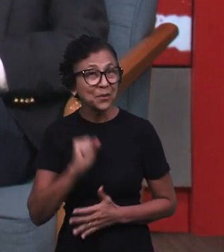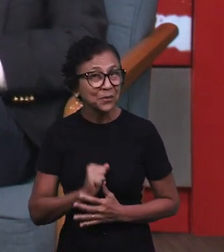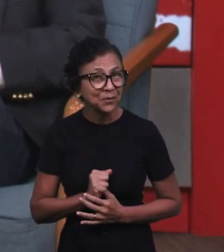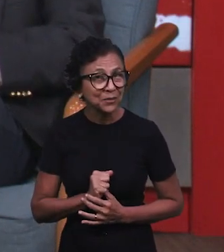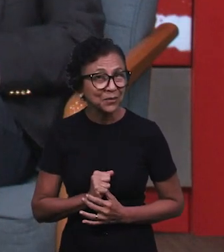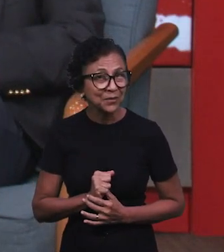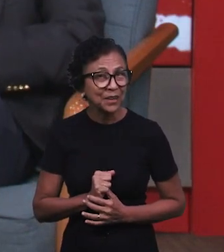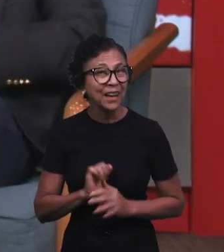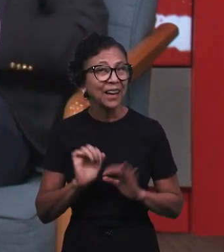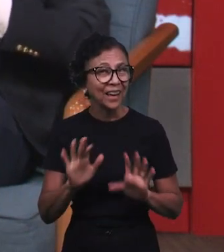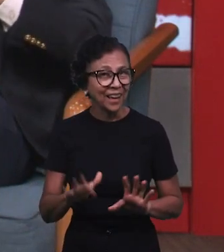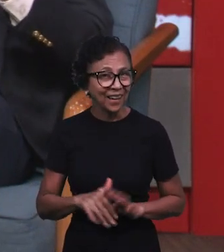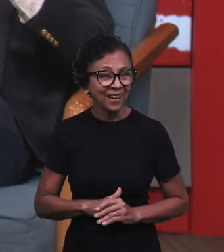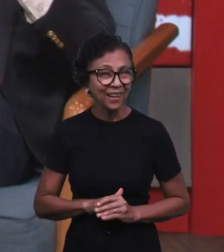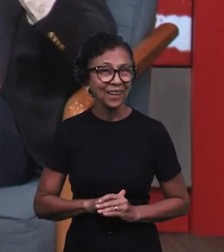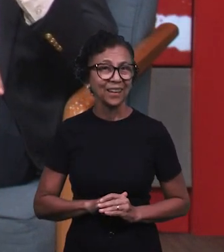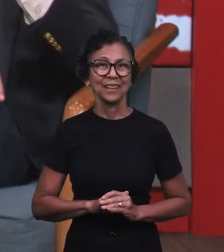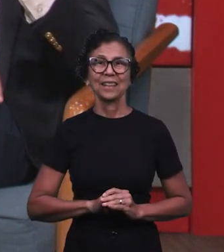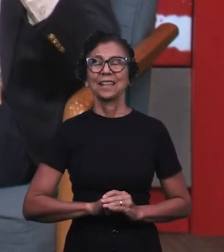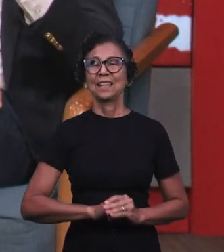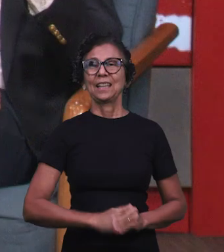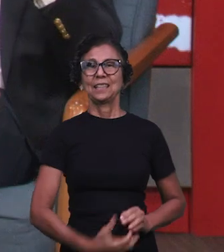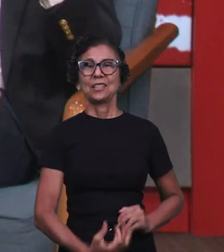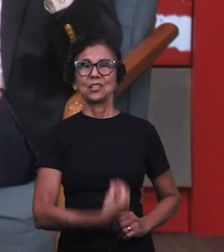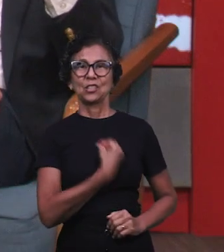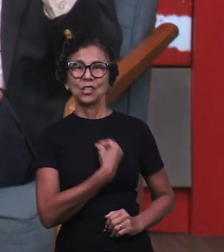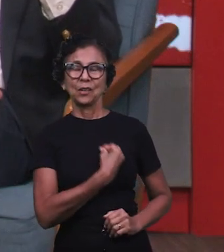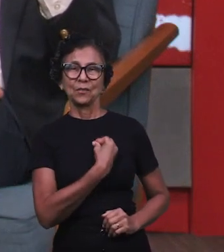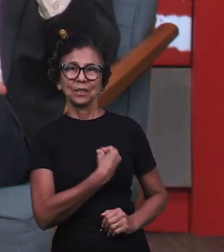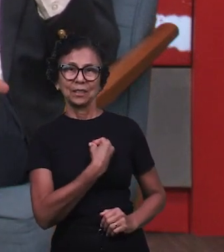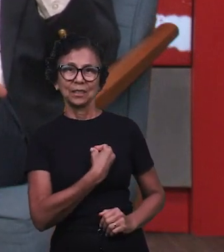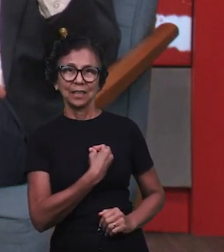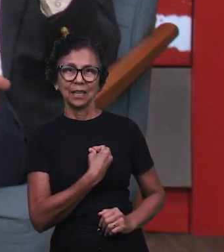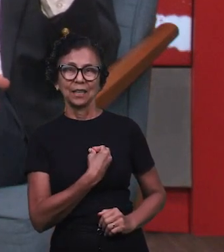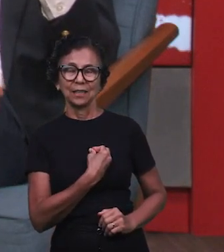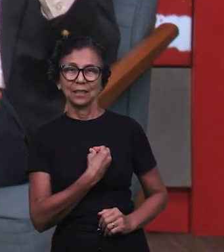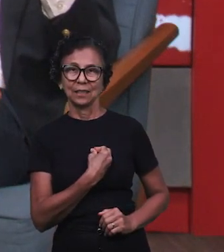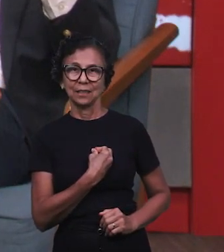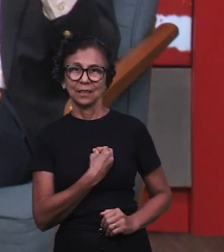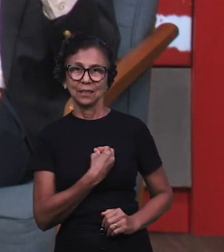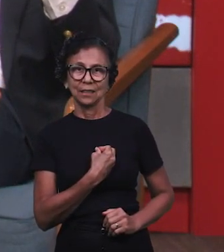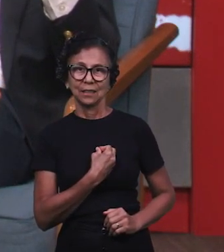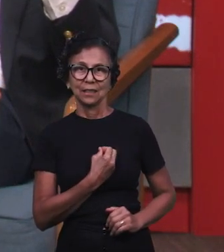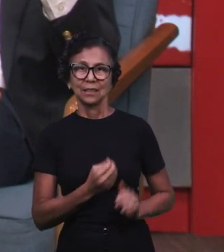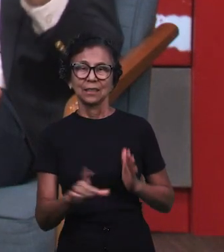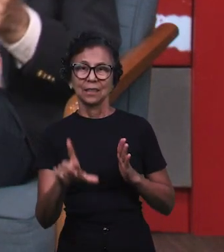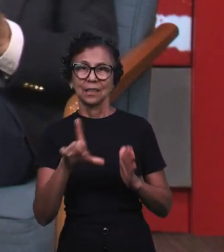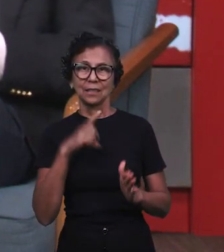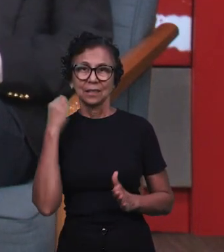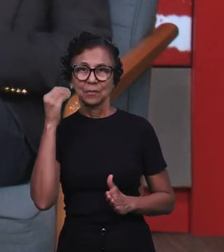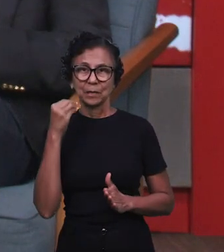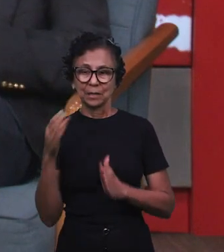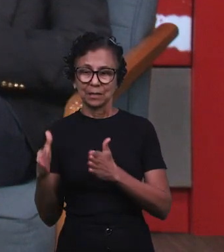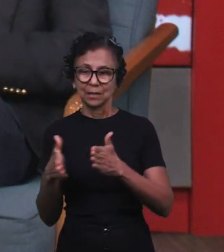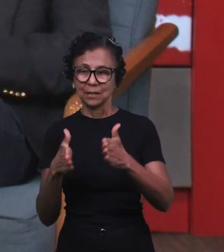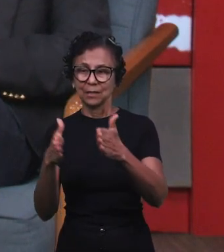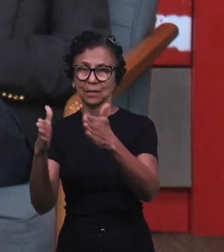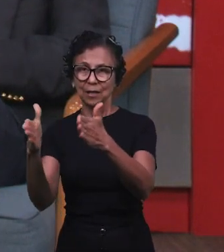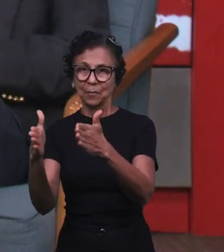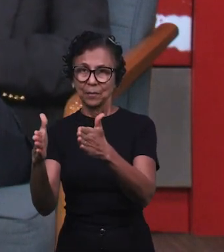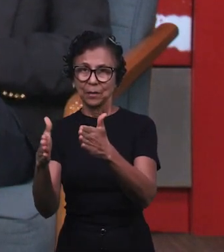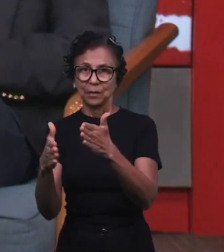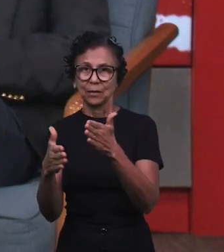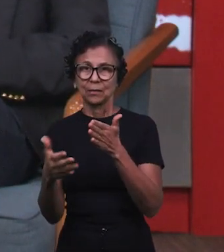A linguagem dele era igual a que ele tinha antes da experiência do caminho de Damasco? Não, completamente